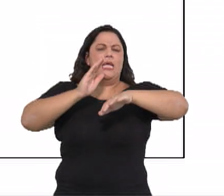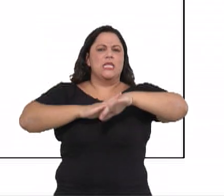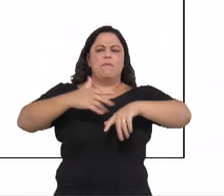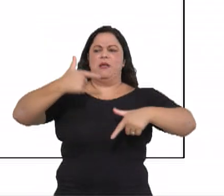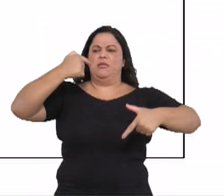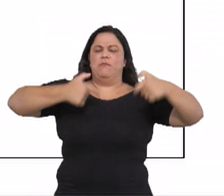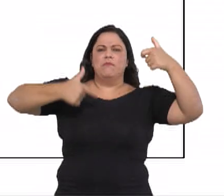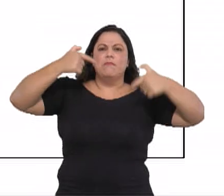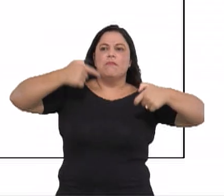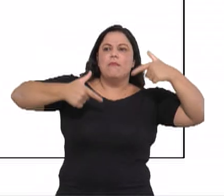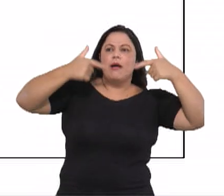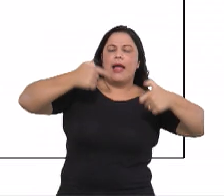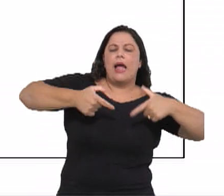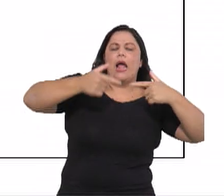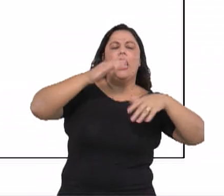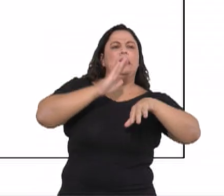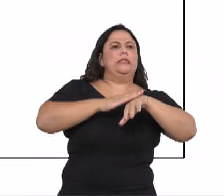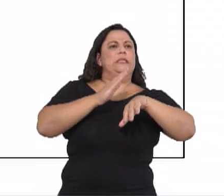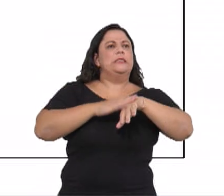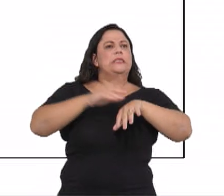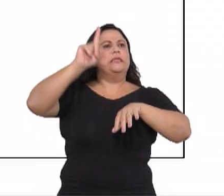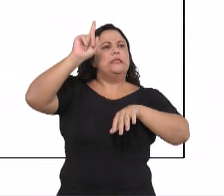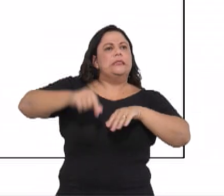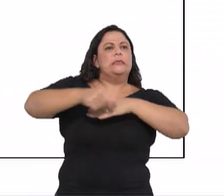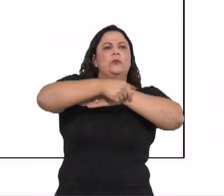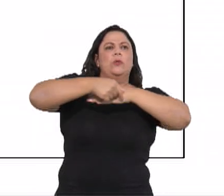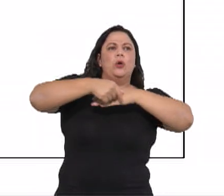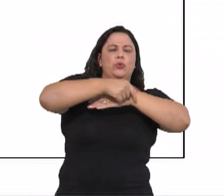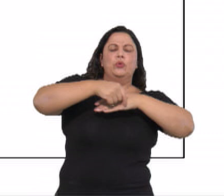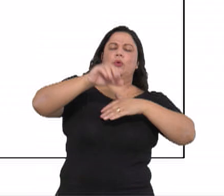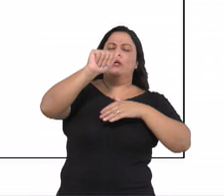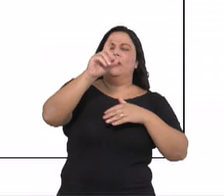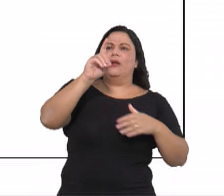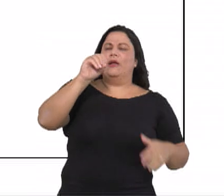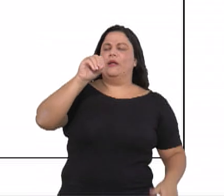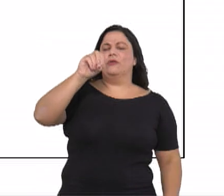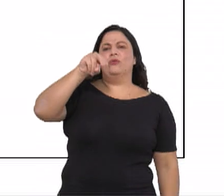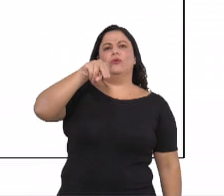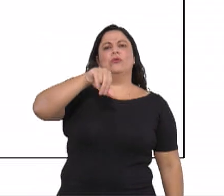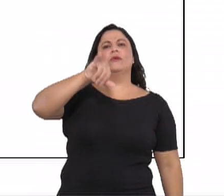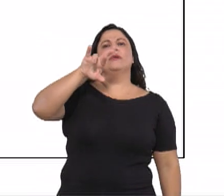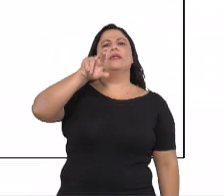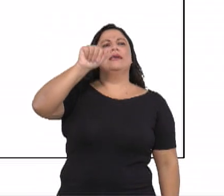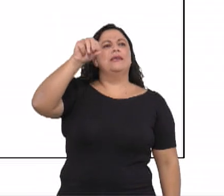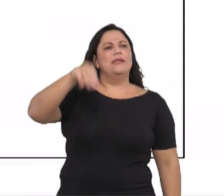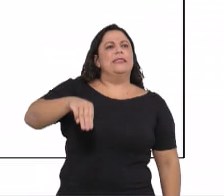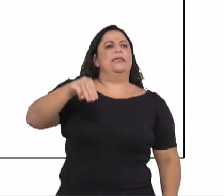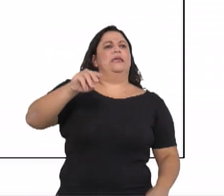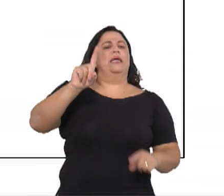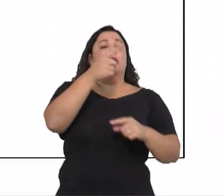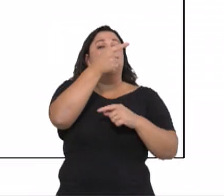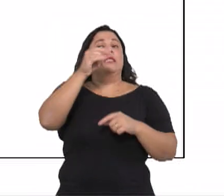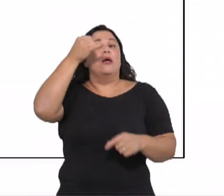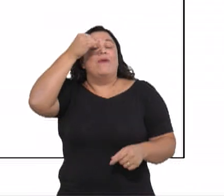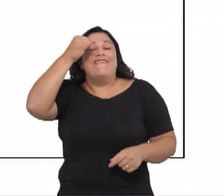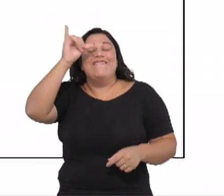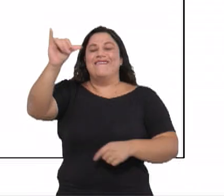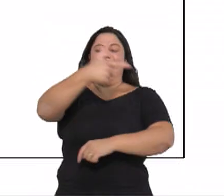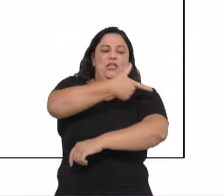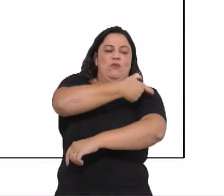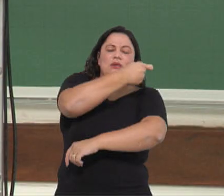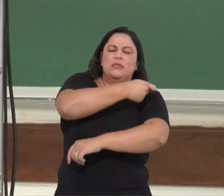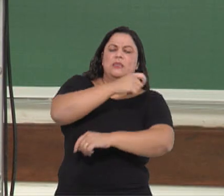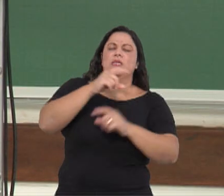Dona Irã Barbosa. Esta doença não se previne com vacina ou se combate com